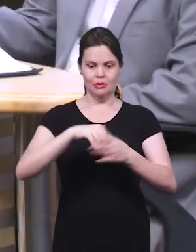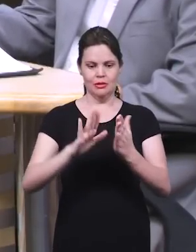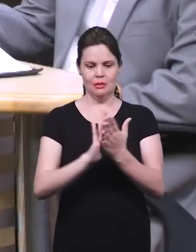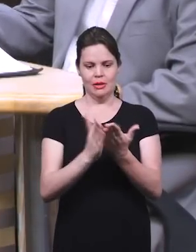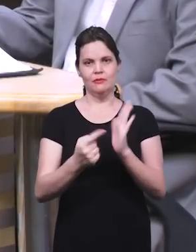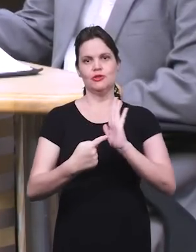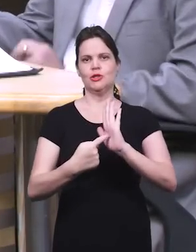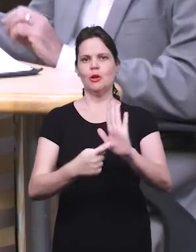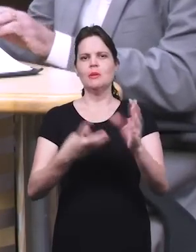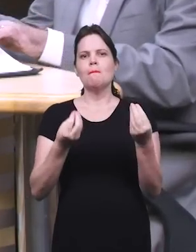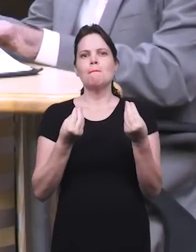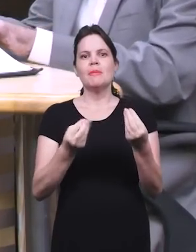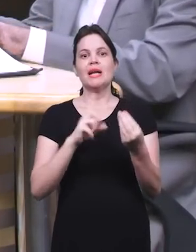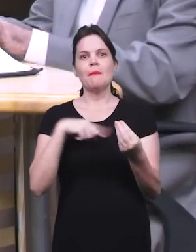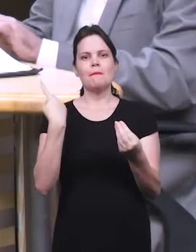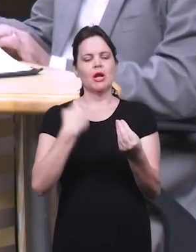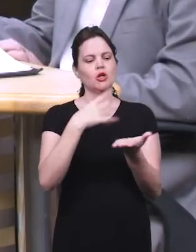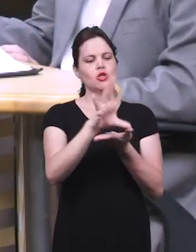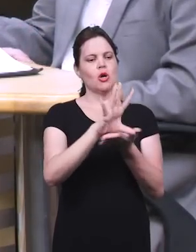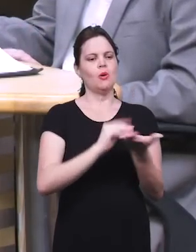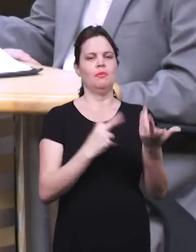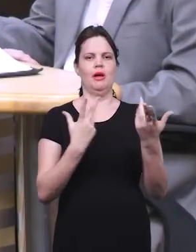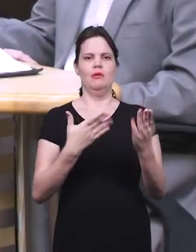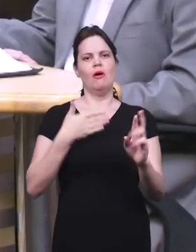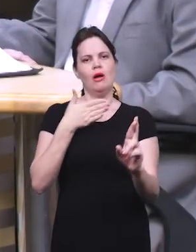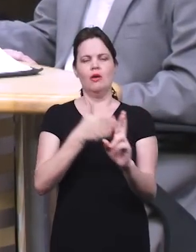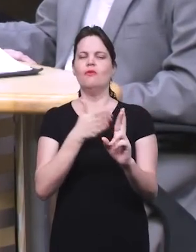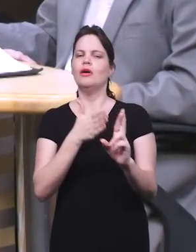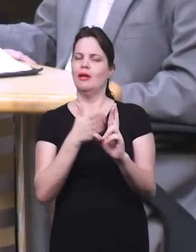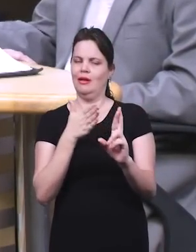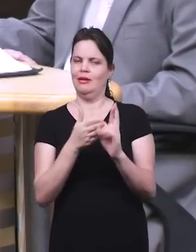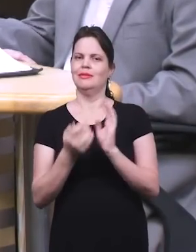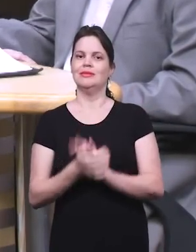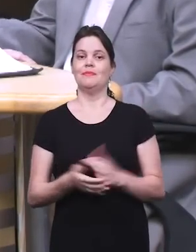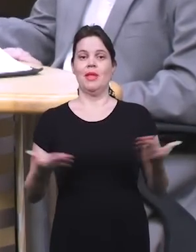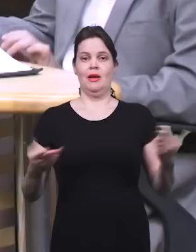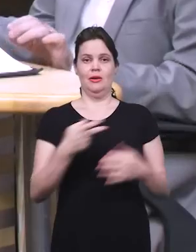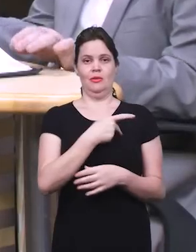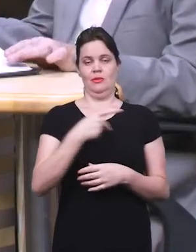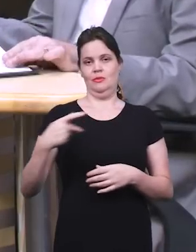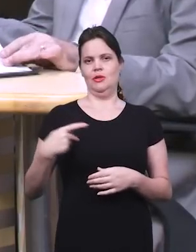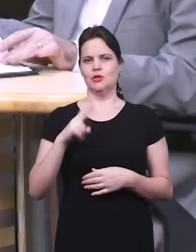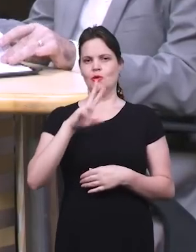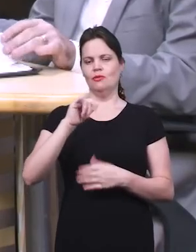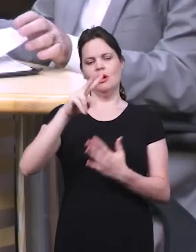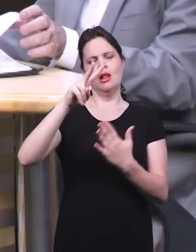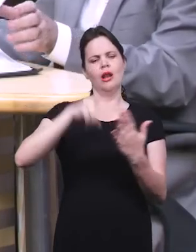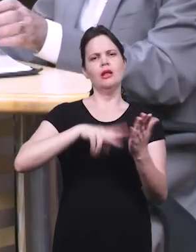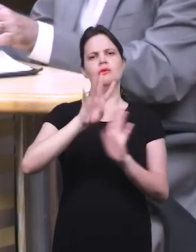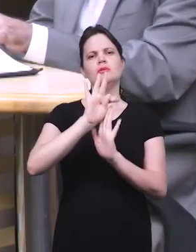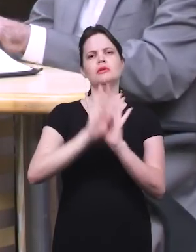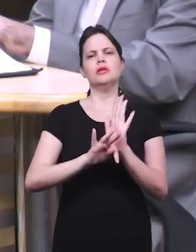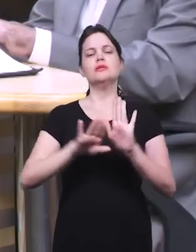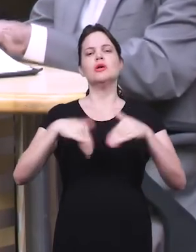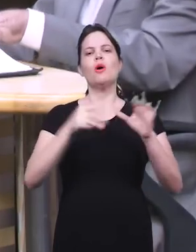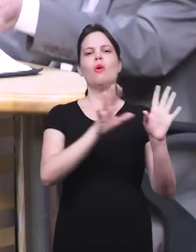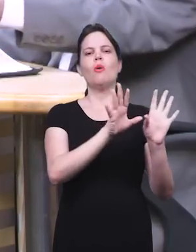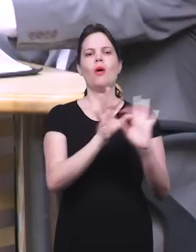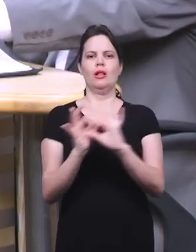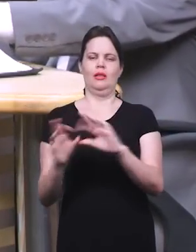nos servem como referência para a nossa experiência com o Senhor. Então, pastor Fernando Almeida, qual o texto e